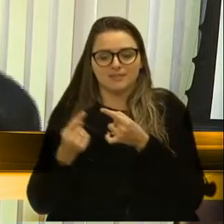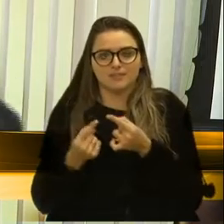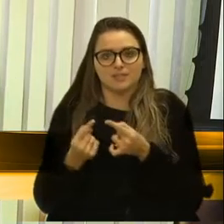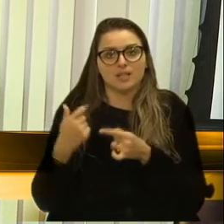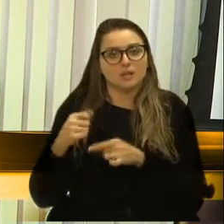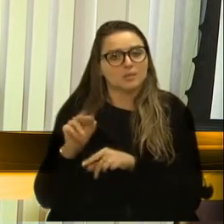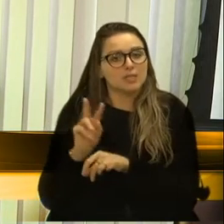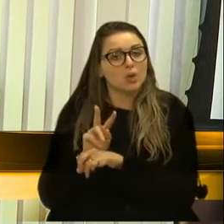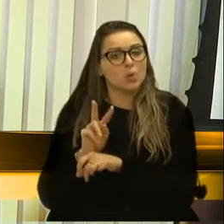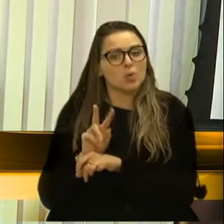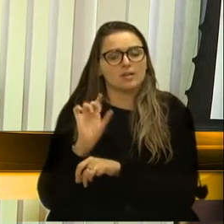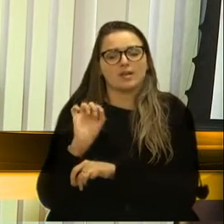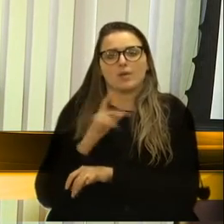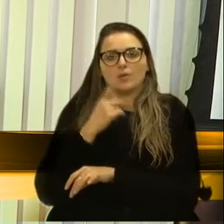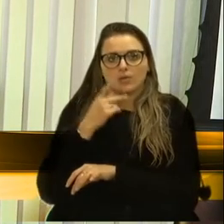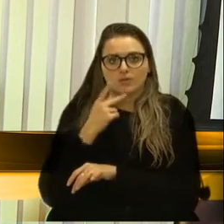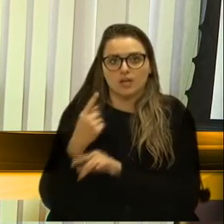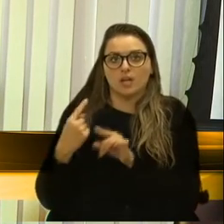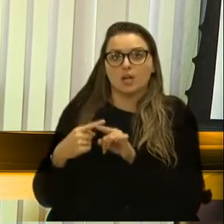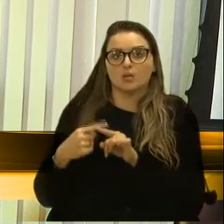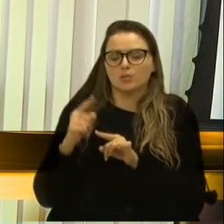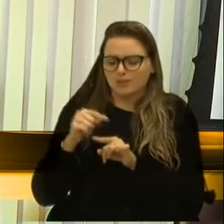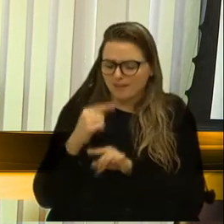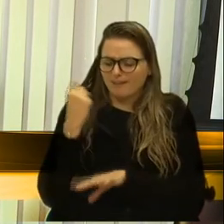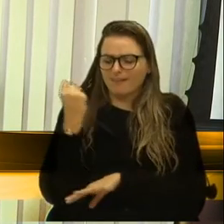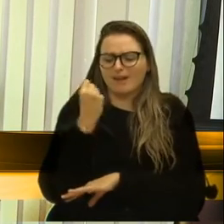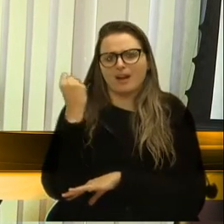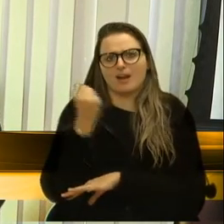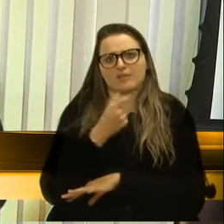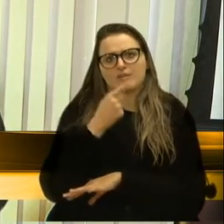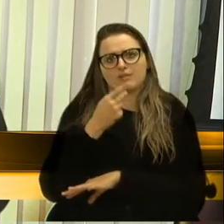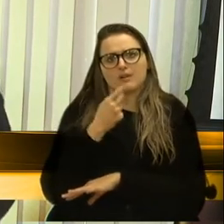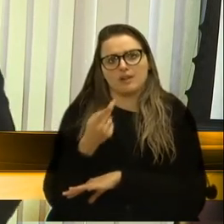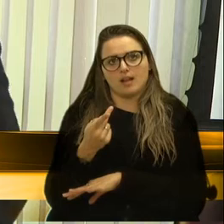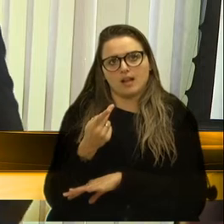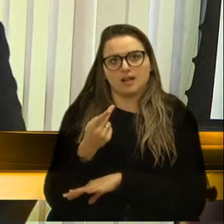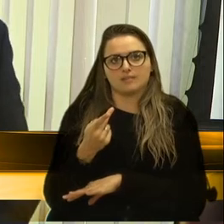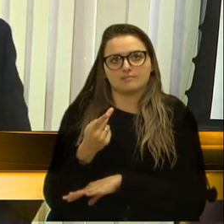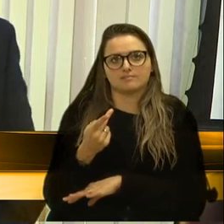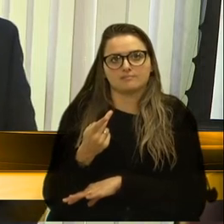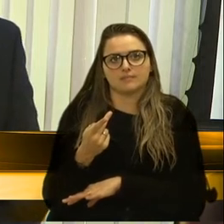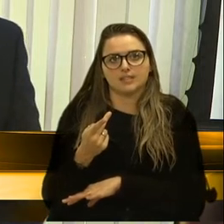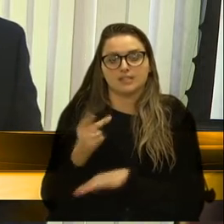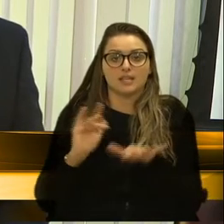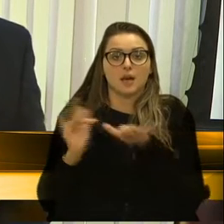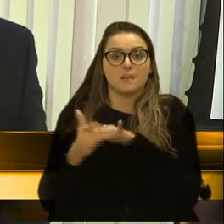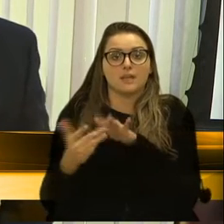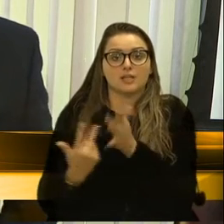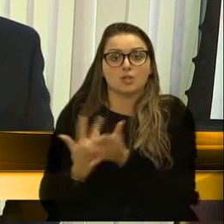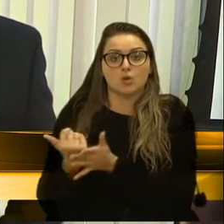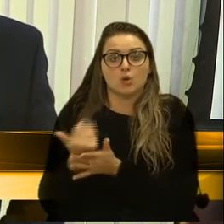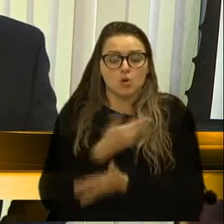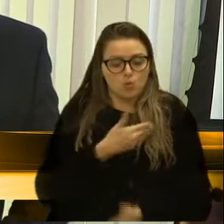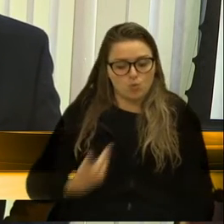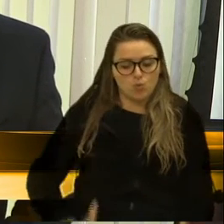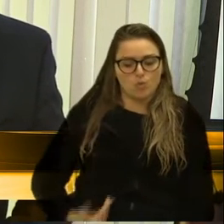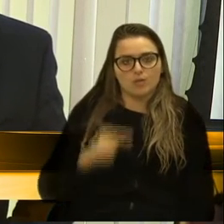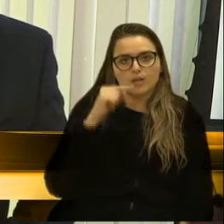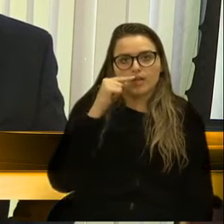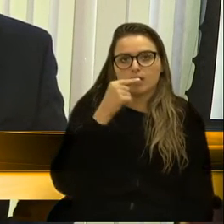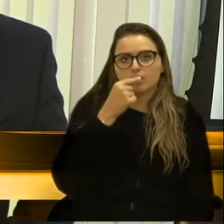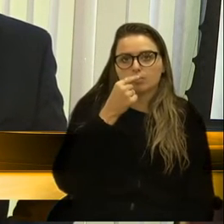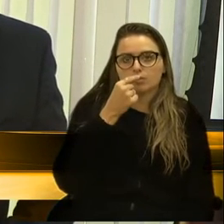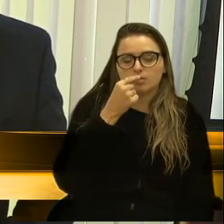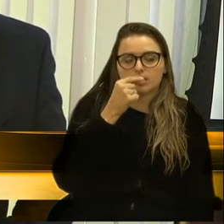cuidar com o que a gente fala, porque é muito sério a gente dizer que os veículos foram comprados. o governador Sartori, por exemplo,